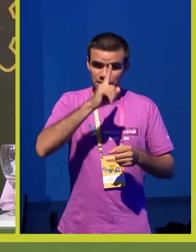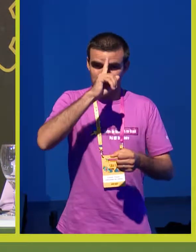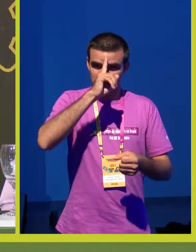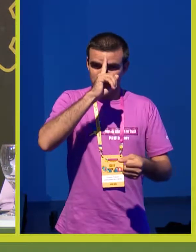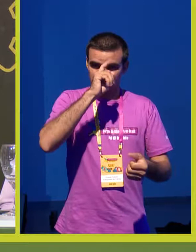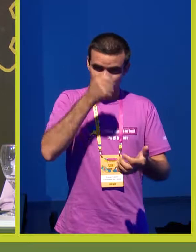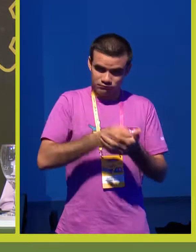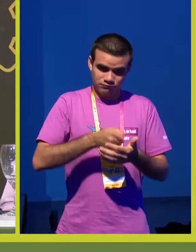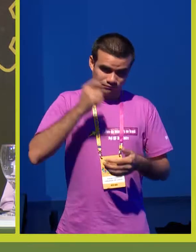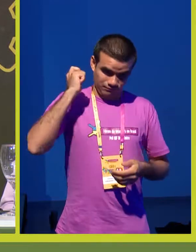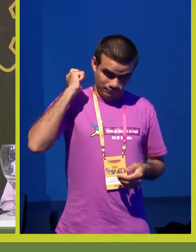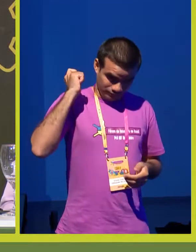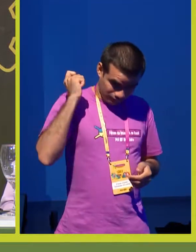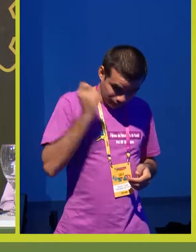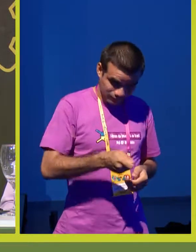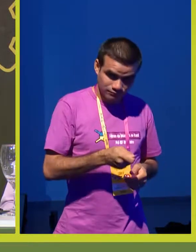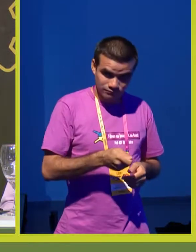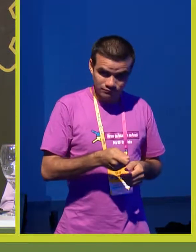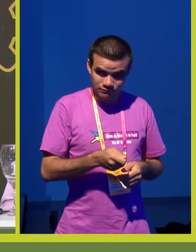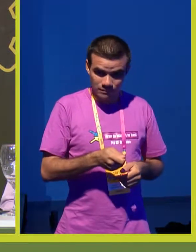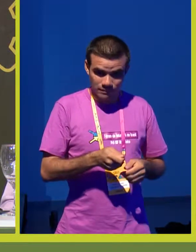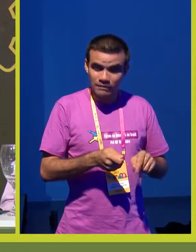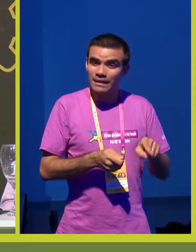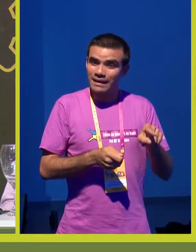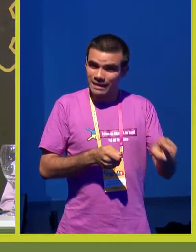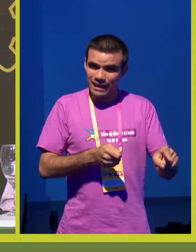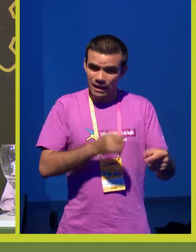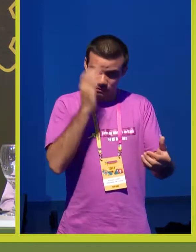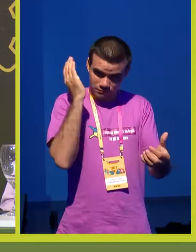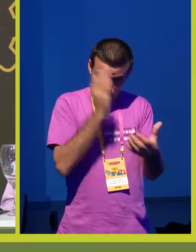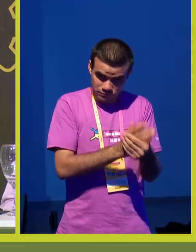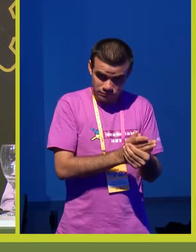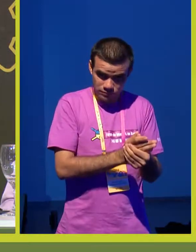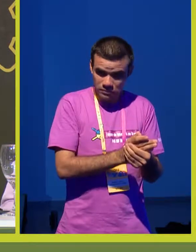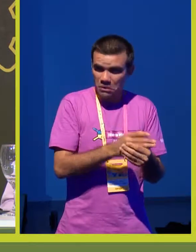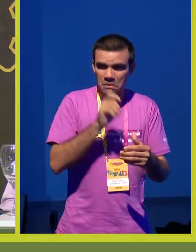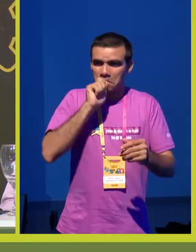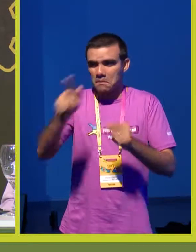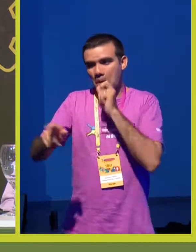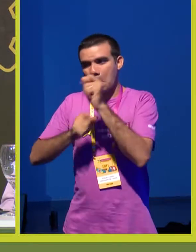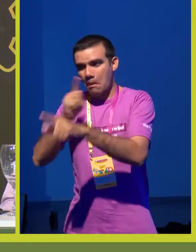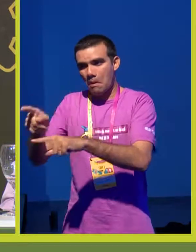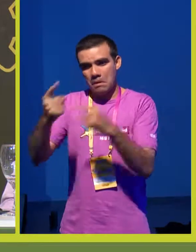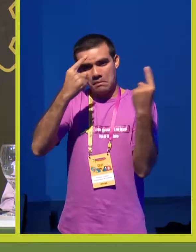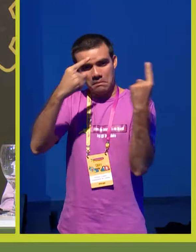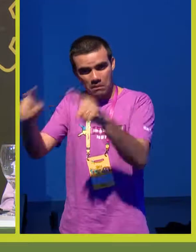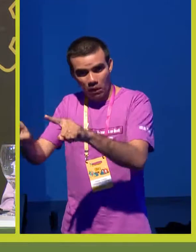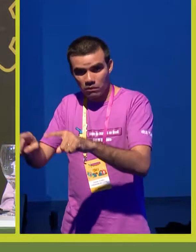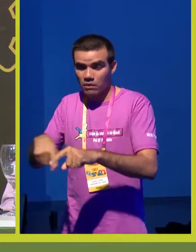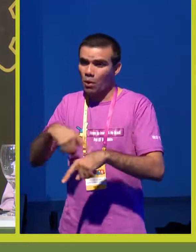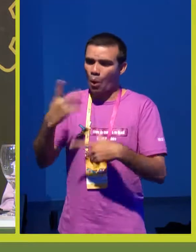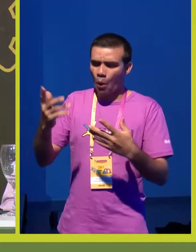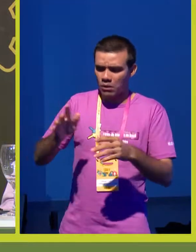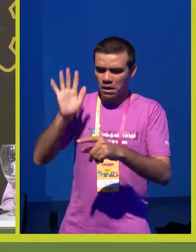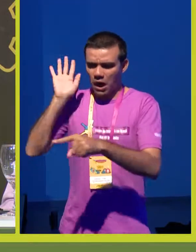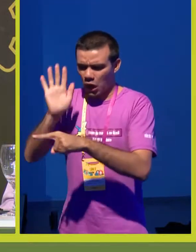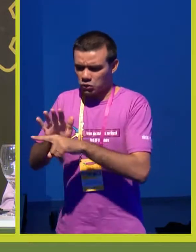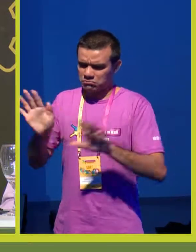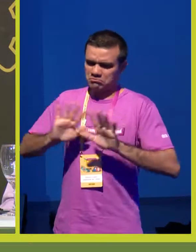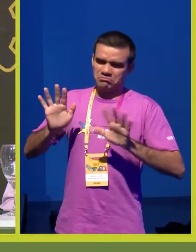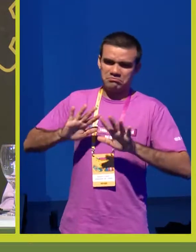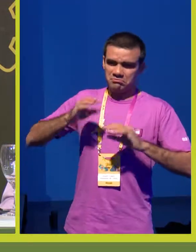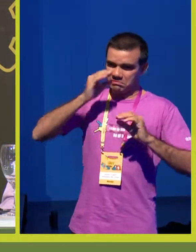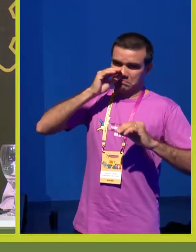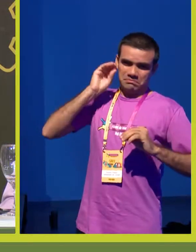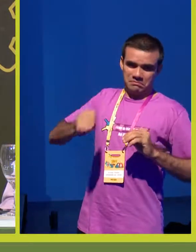recorrível, portanto, por crime contra a honra, como calúnia, injúria, difamação, crime de omissão de socorro, de apropriação